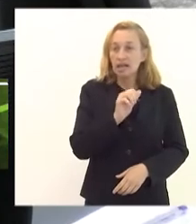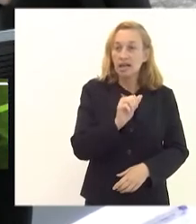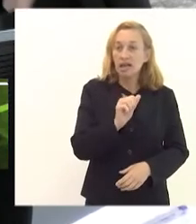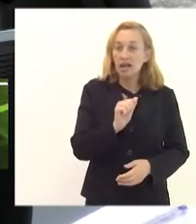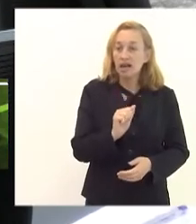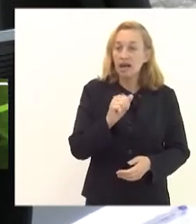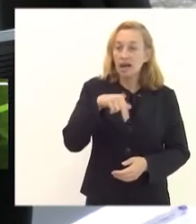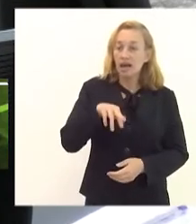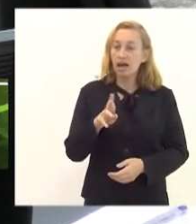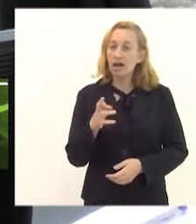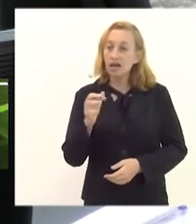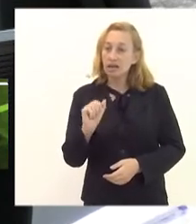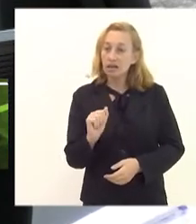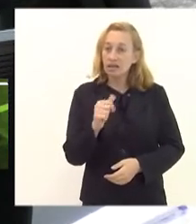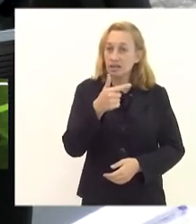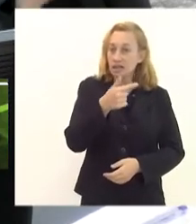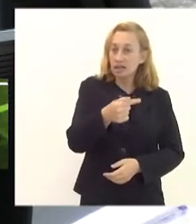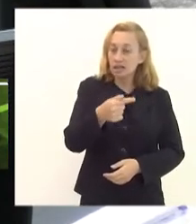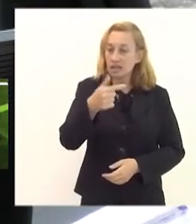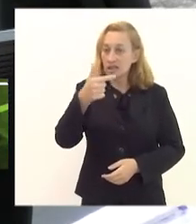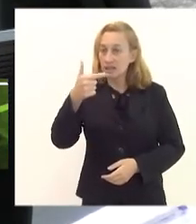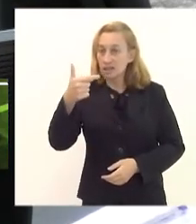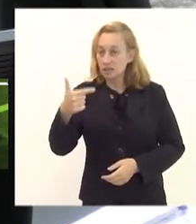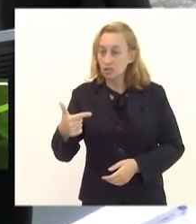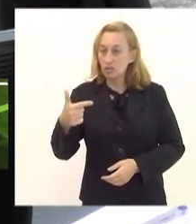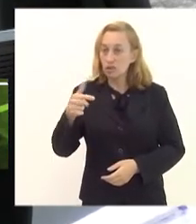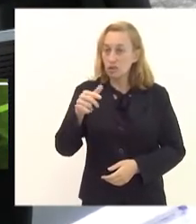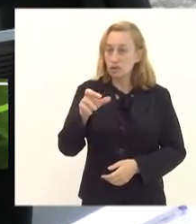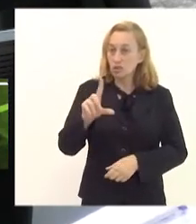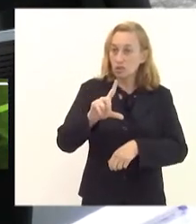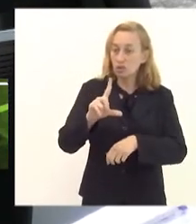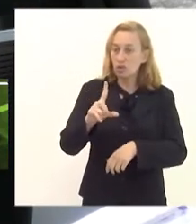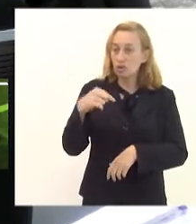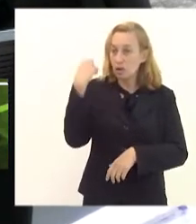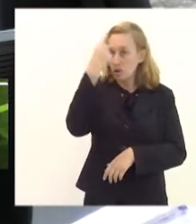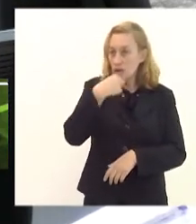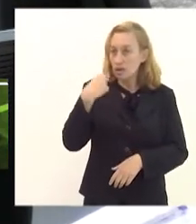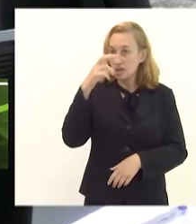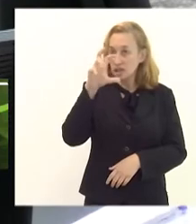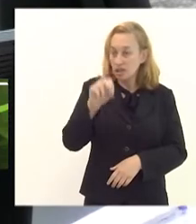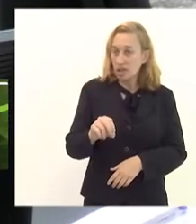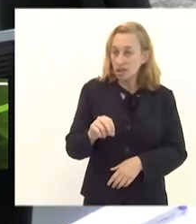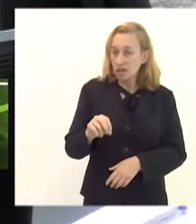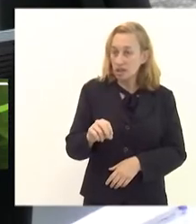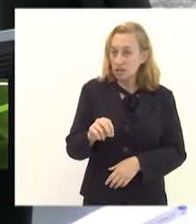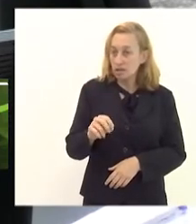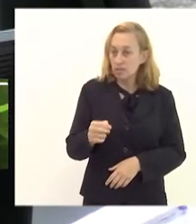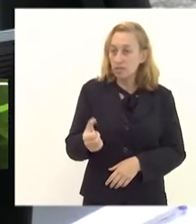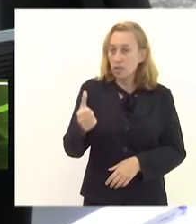Reis, em 72 horas deu 500 e tantos milímetros. Ontem eu via